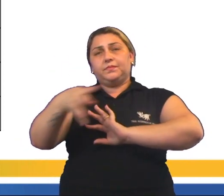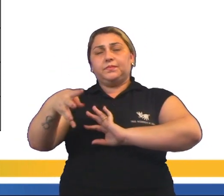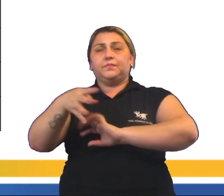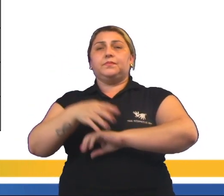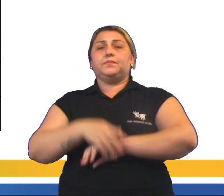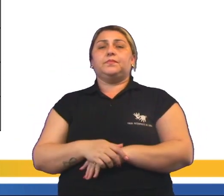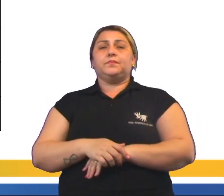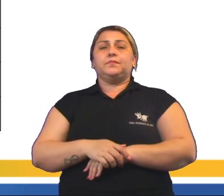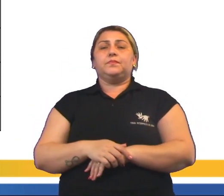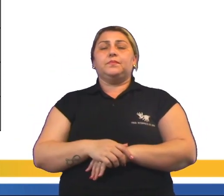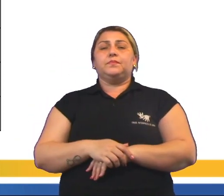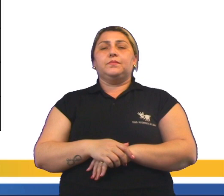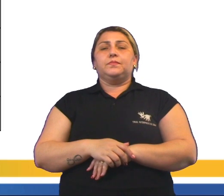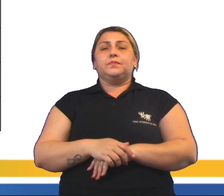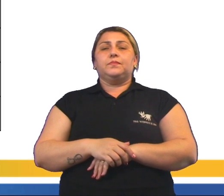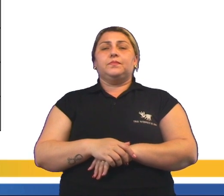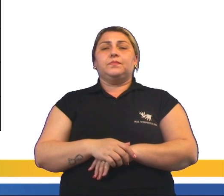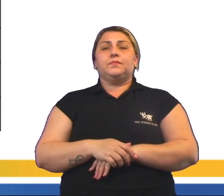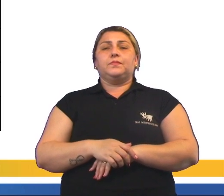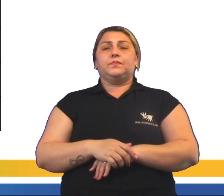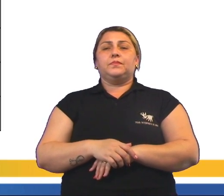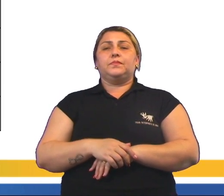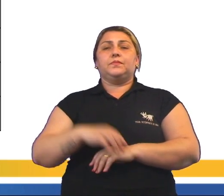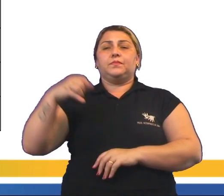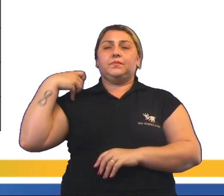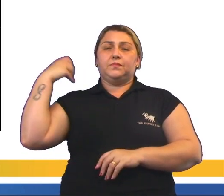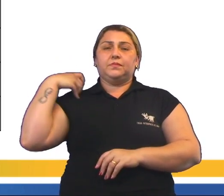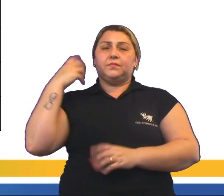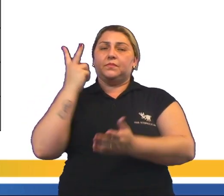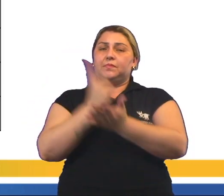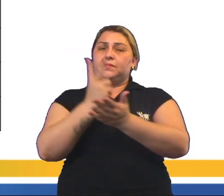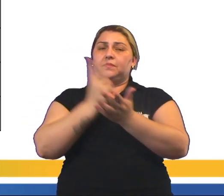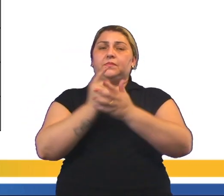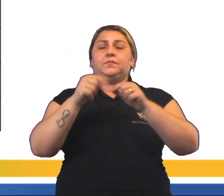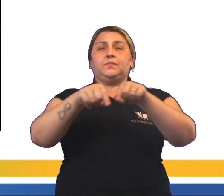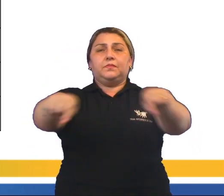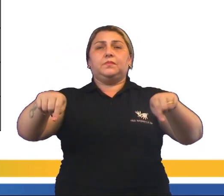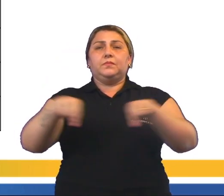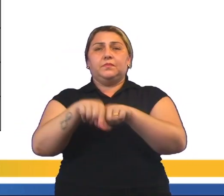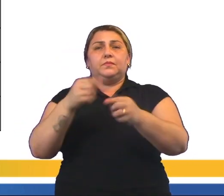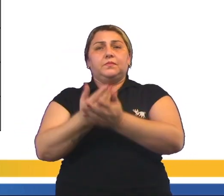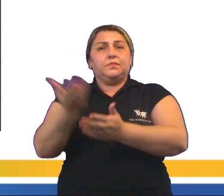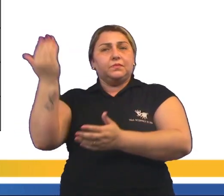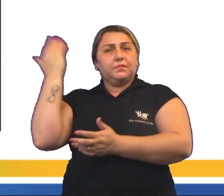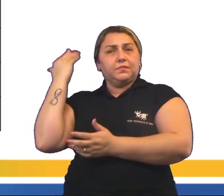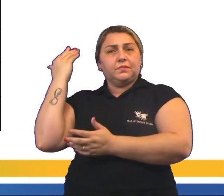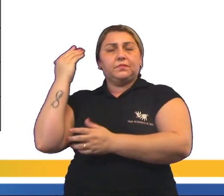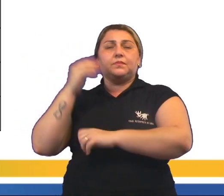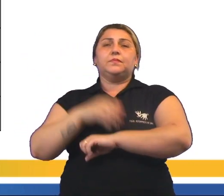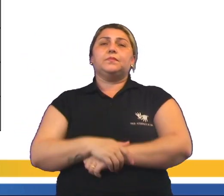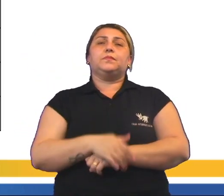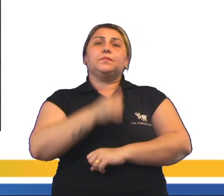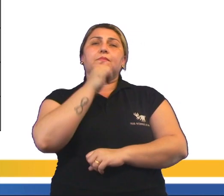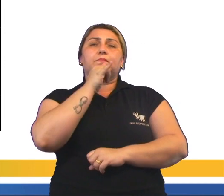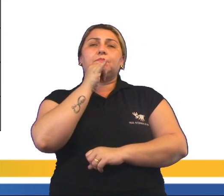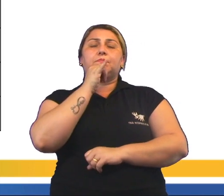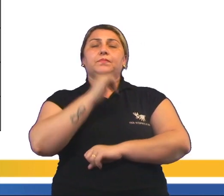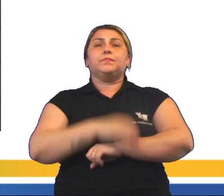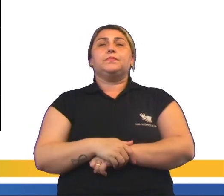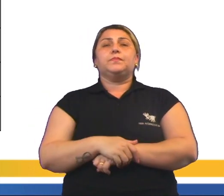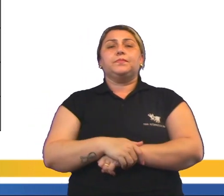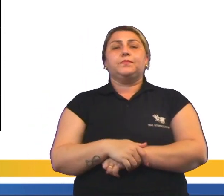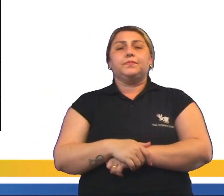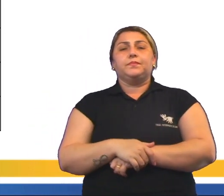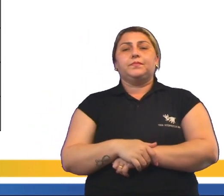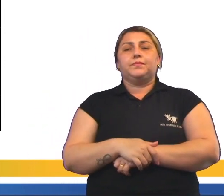olha, de distribuição de frequência acumulada das idades da mesma classe, do mesmo exemplo anterior.